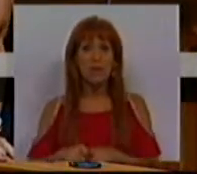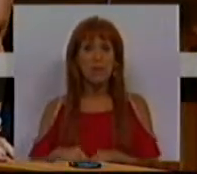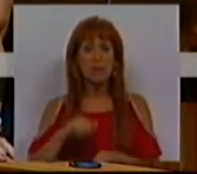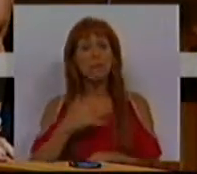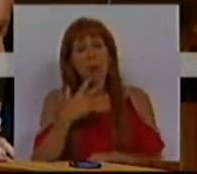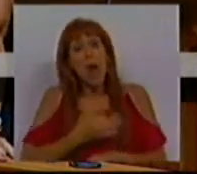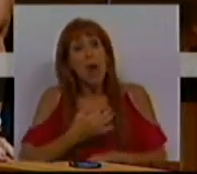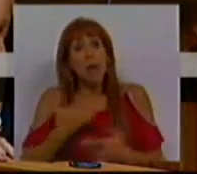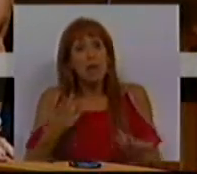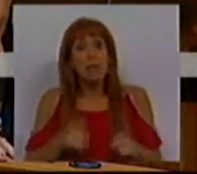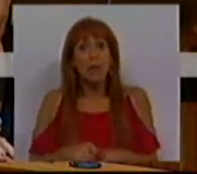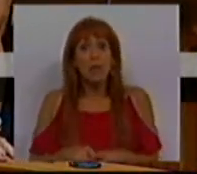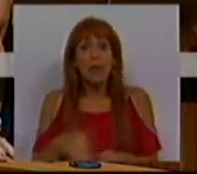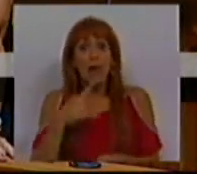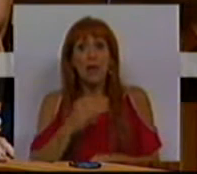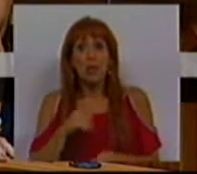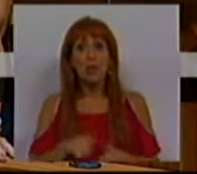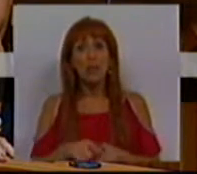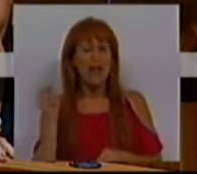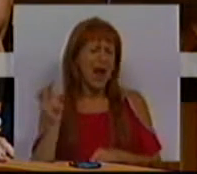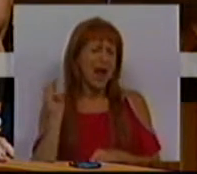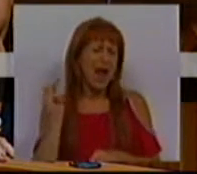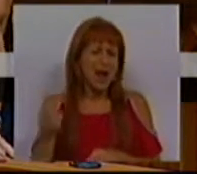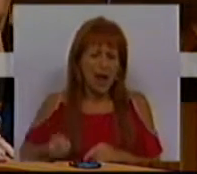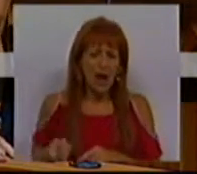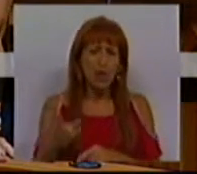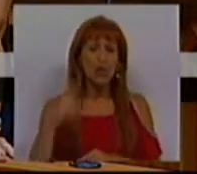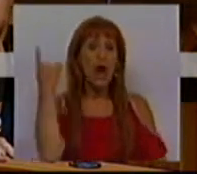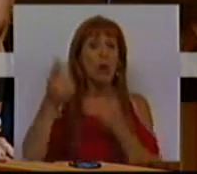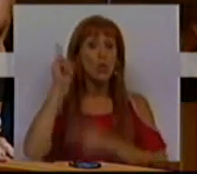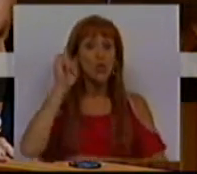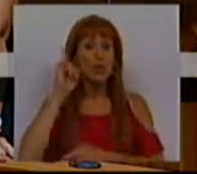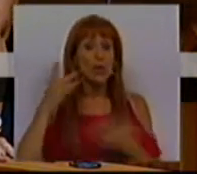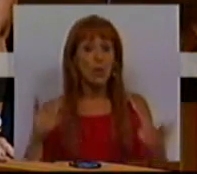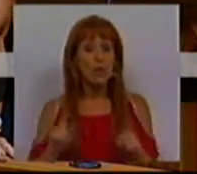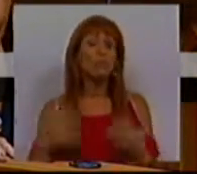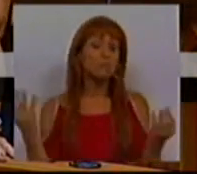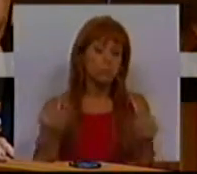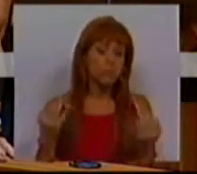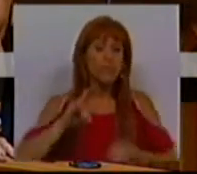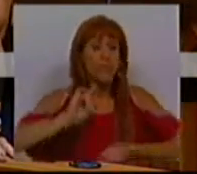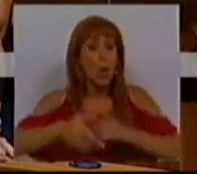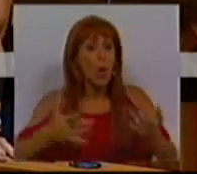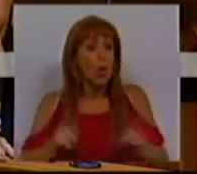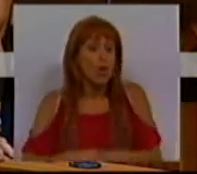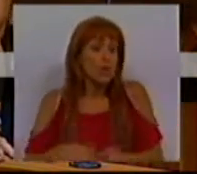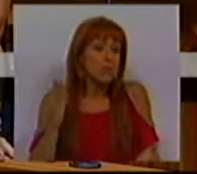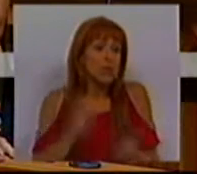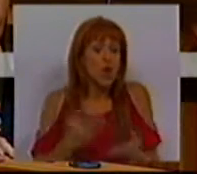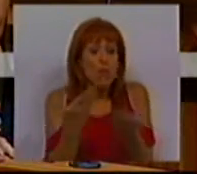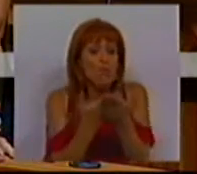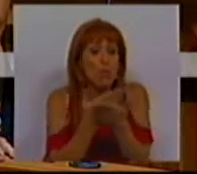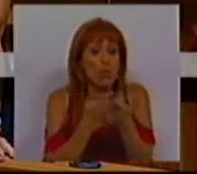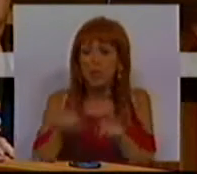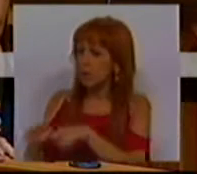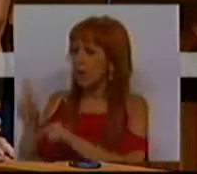se acreditava, e se acreditou durante décadas, que certos valores, para além daqueles que são meramente